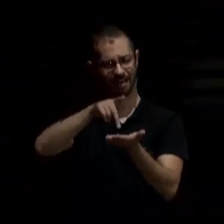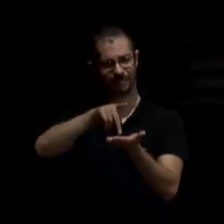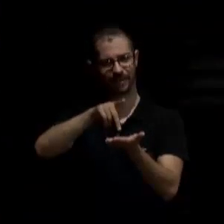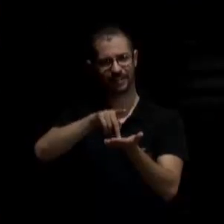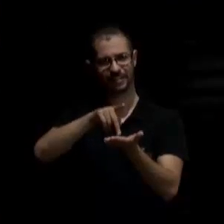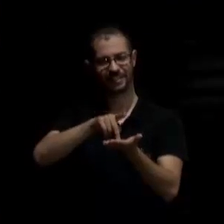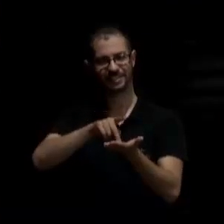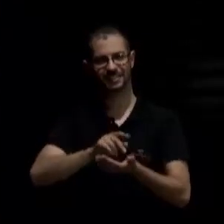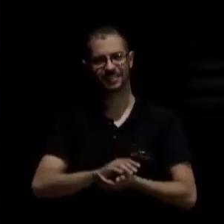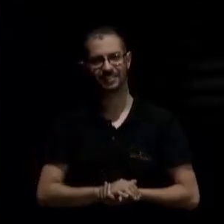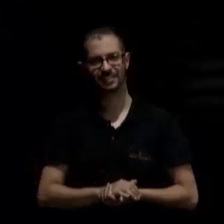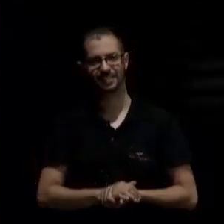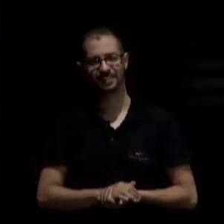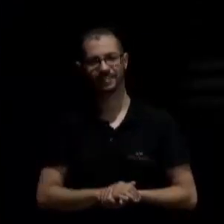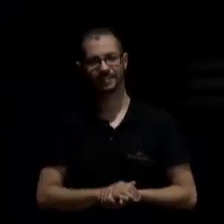Opa!